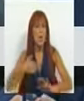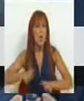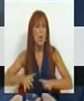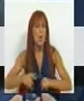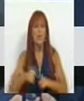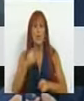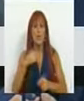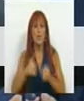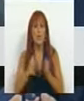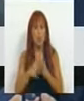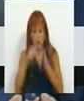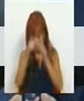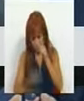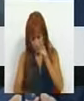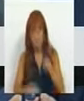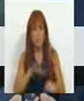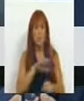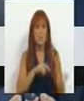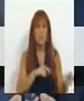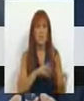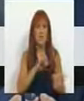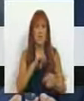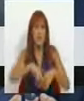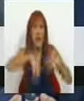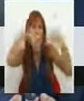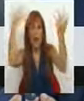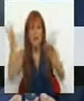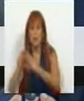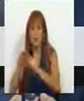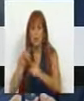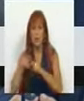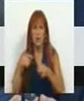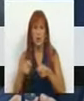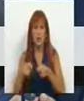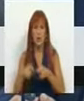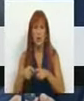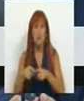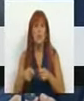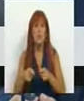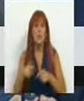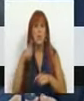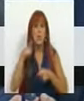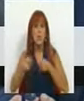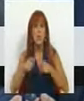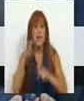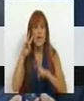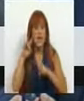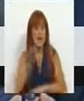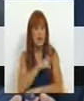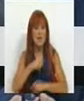vou referir todas, vai do cibercrime até ao modelo de governação e às inspeções à carteira de